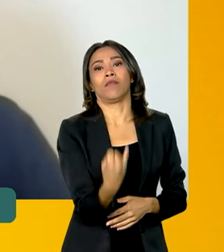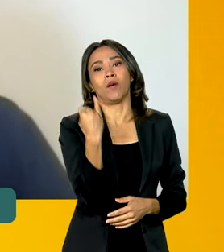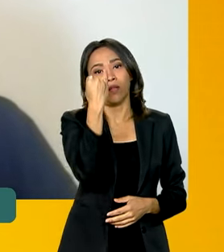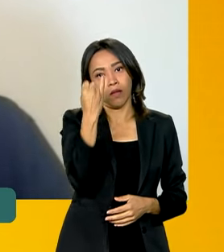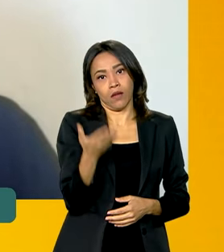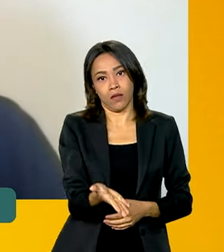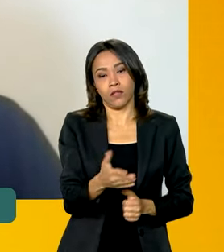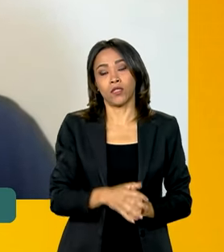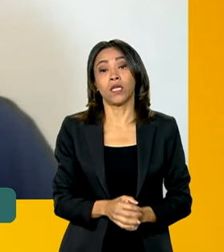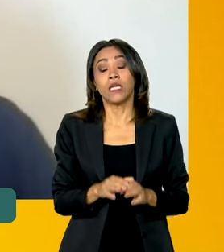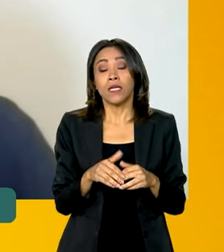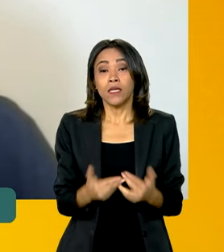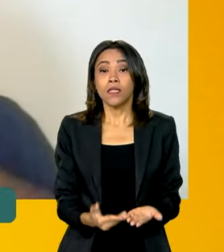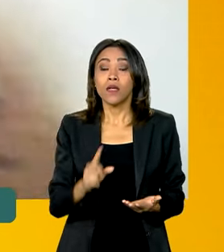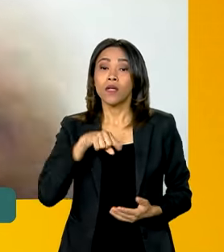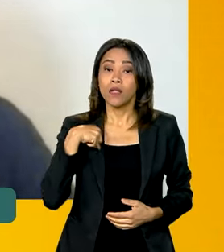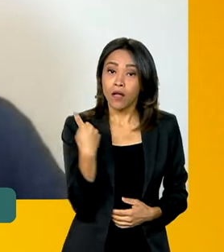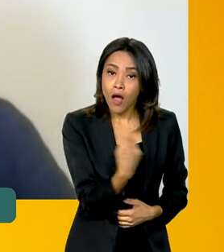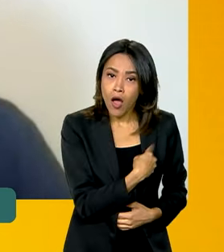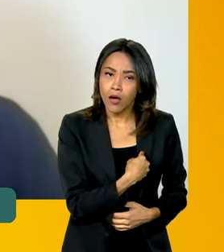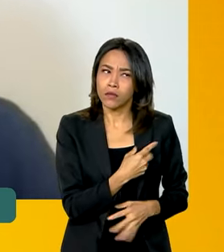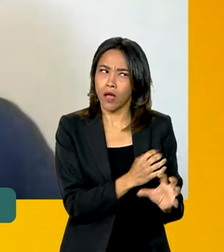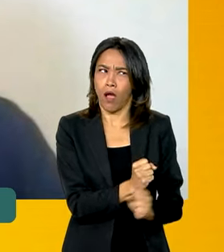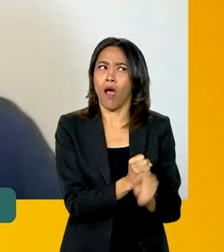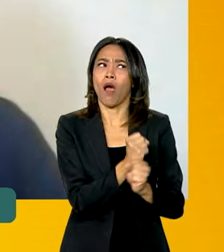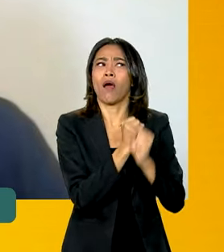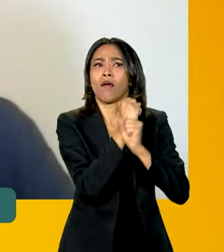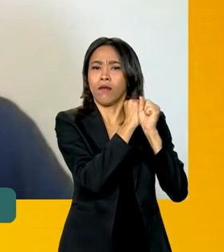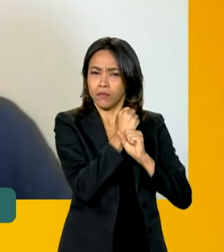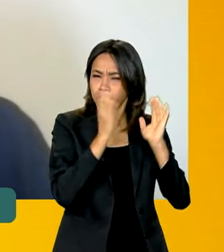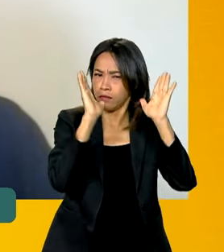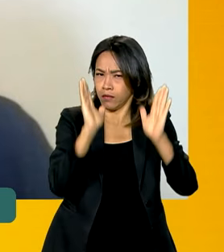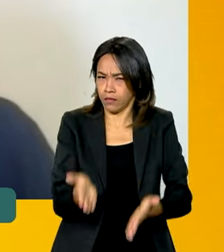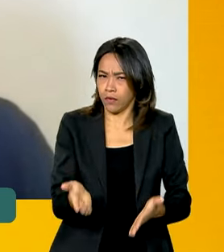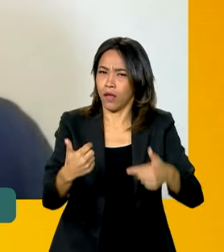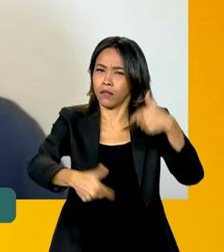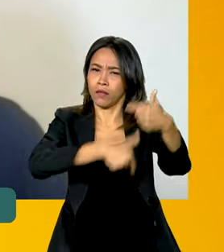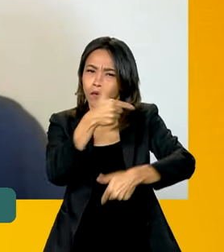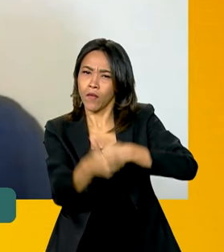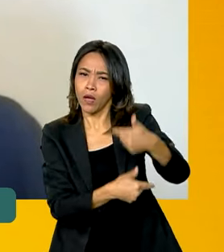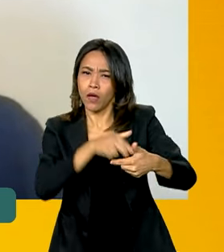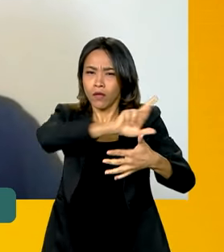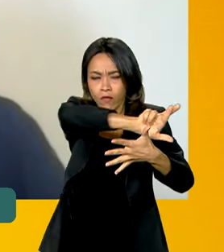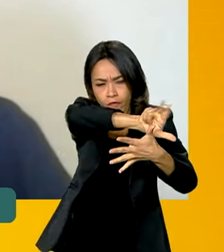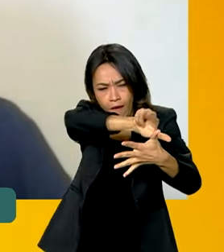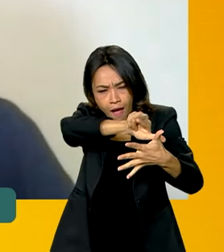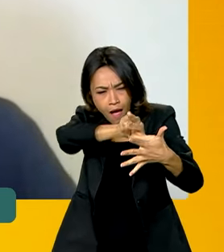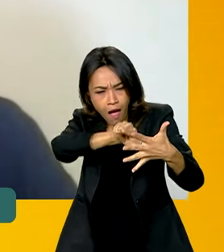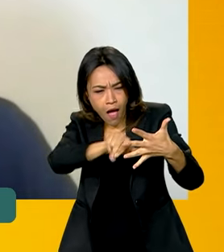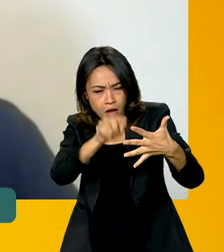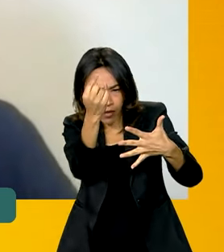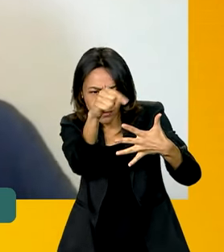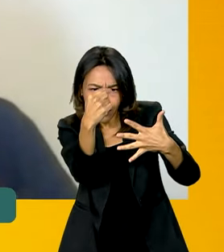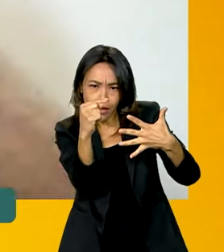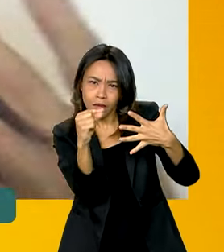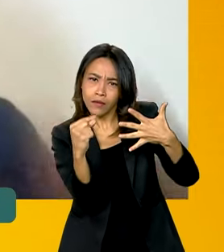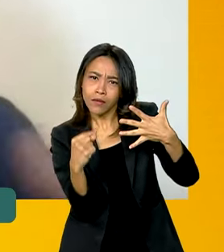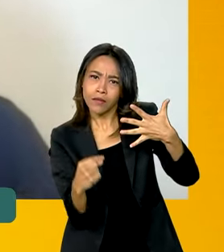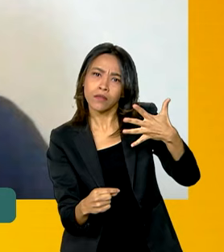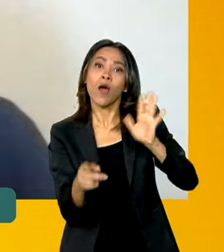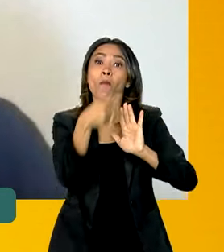Então, nós estamos já há muitos anos trabalhando com várias coisas, várias ações e